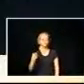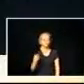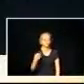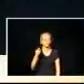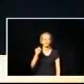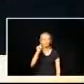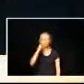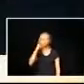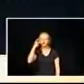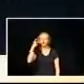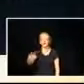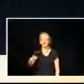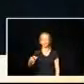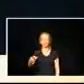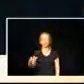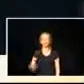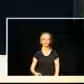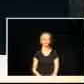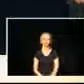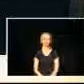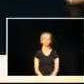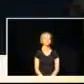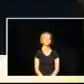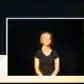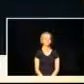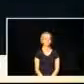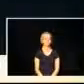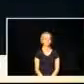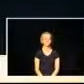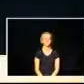oposição falando. Então, mas que a população